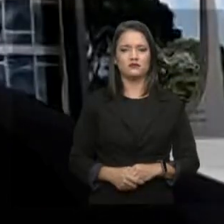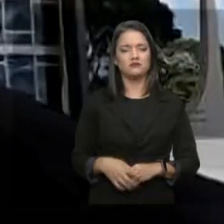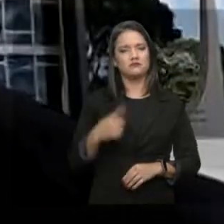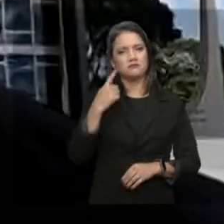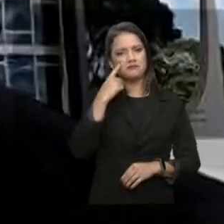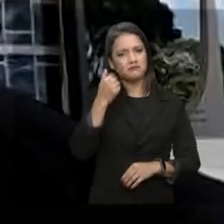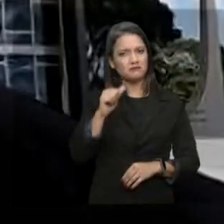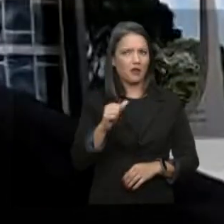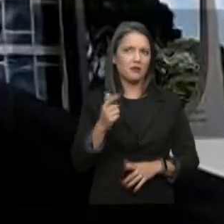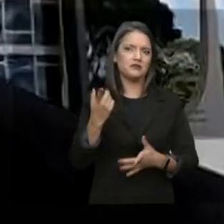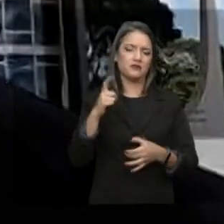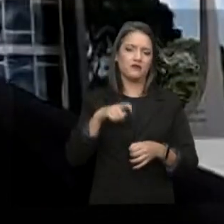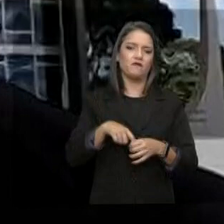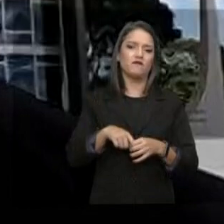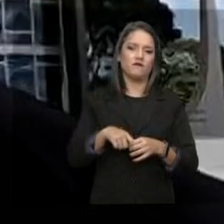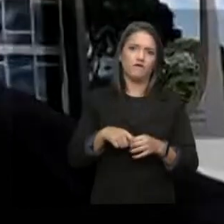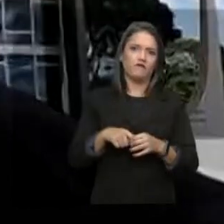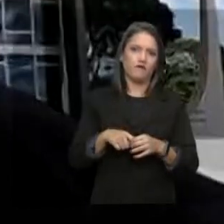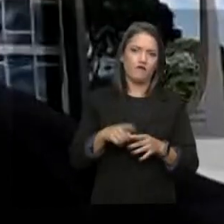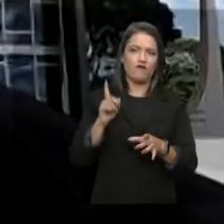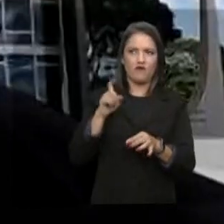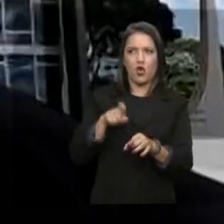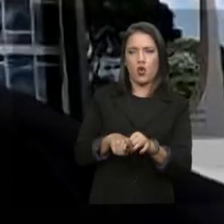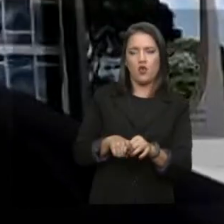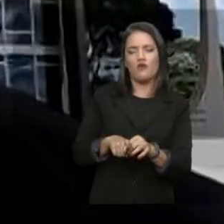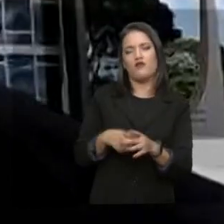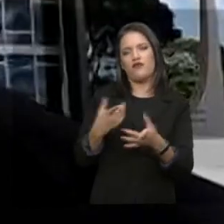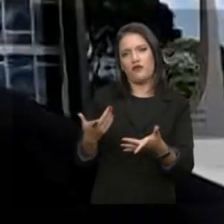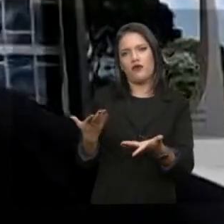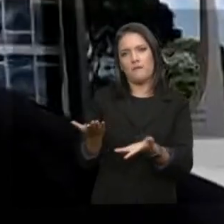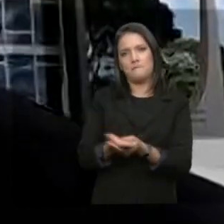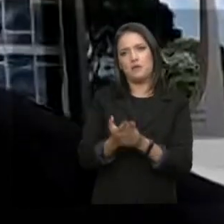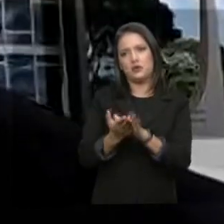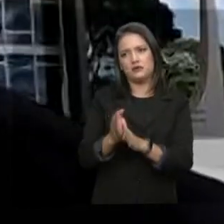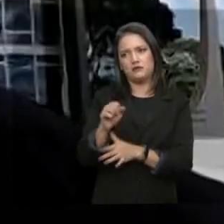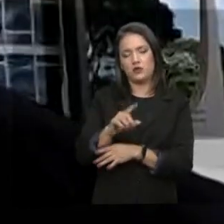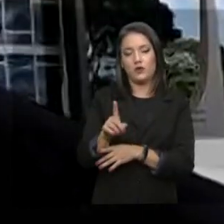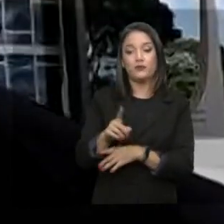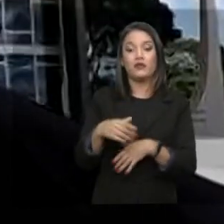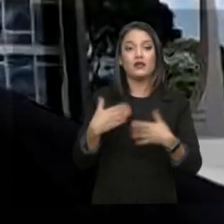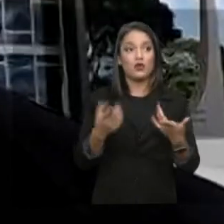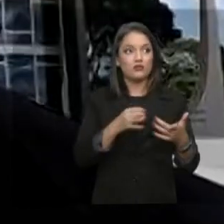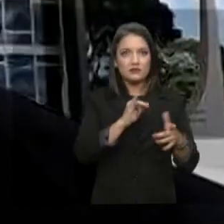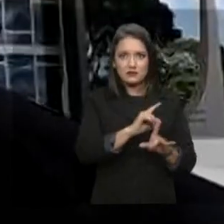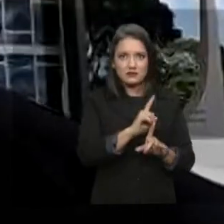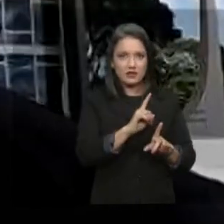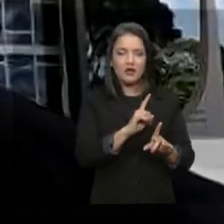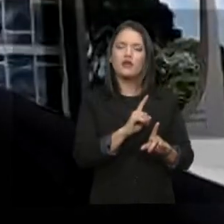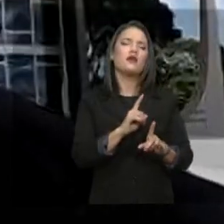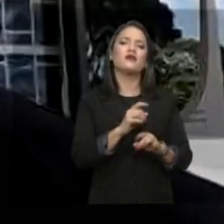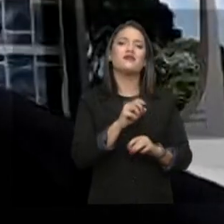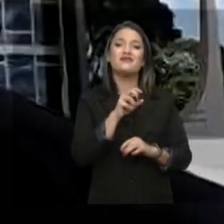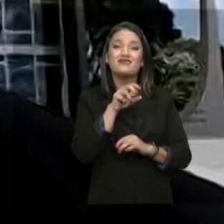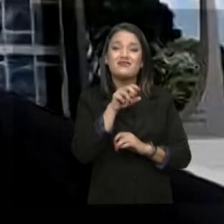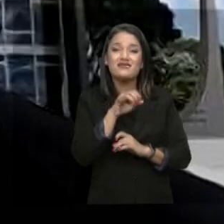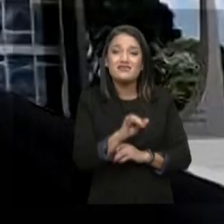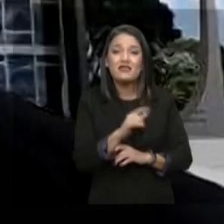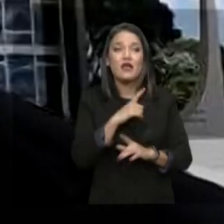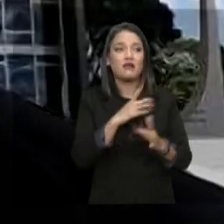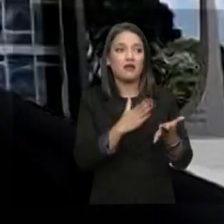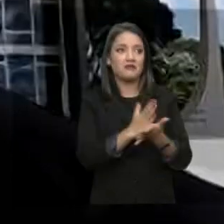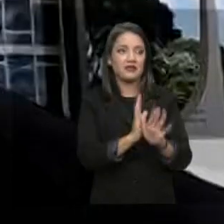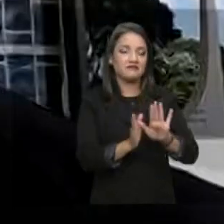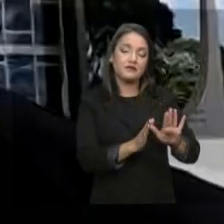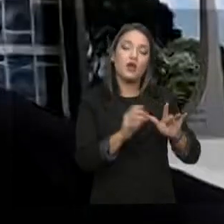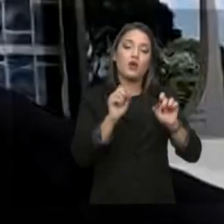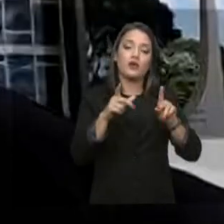para a continuidade do julgamento. Caso ultrapassada essa preliminar, no mérito, a ação também deve ser acolhida, não obstante haja